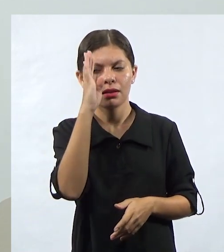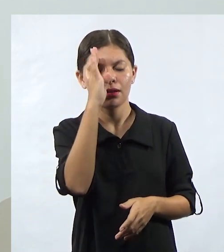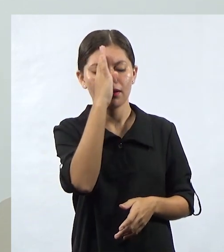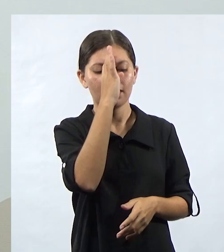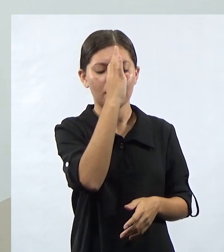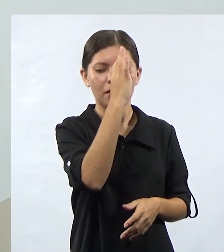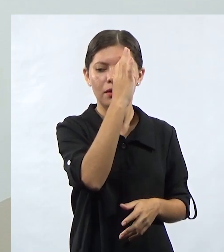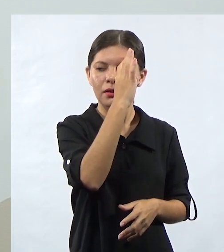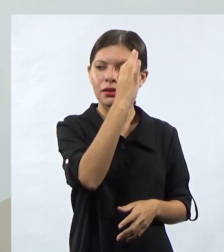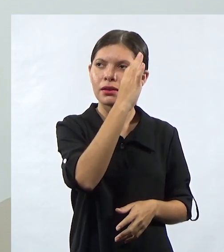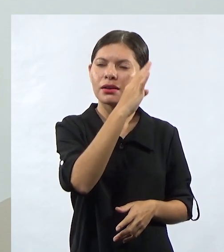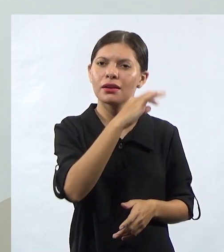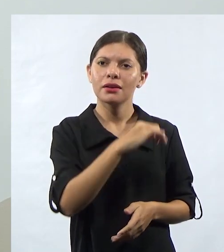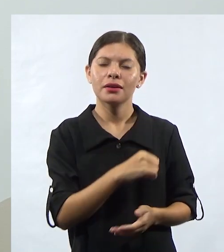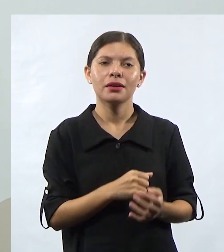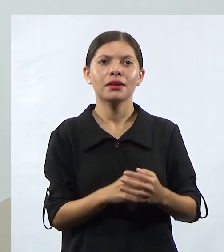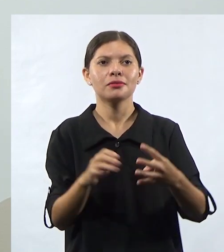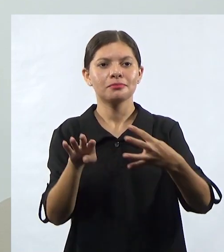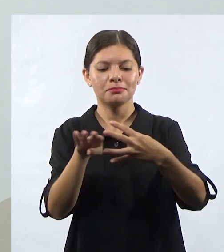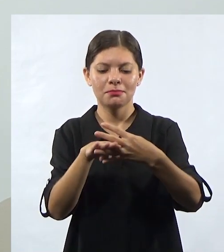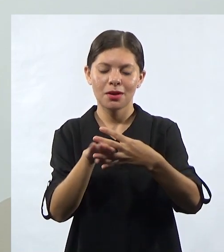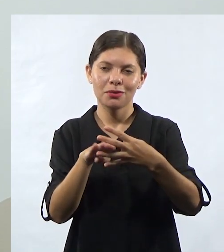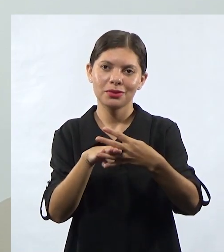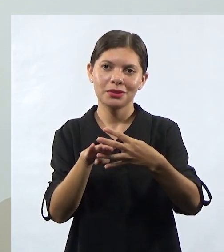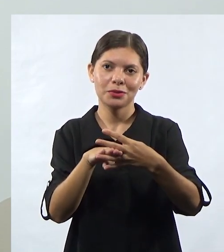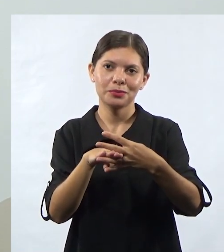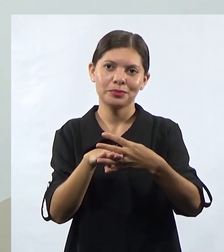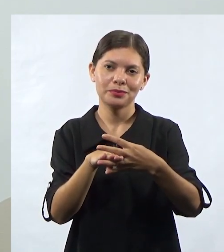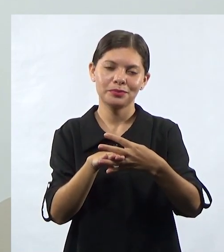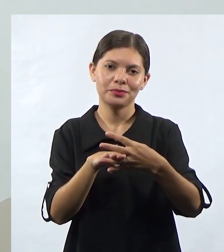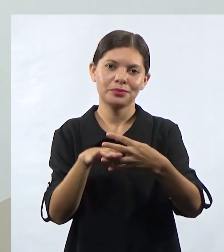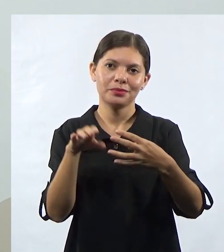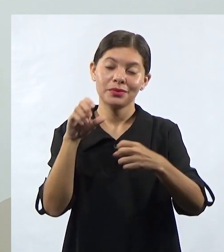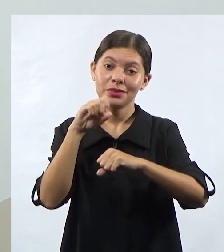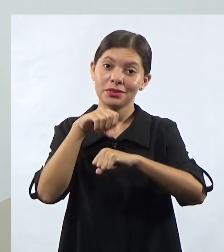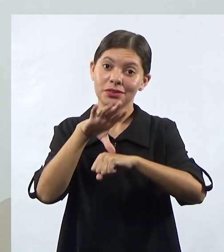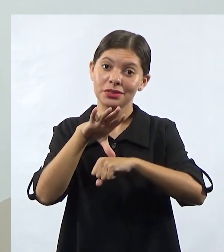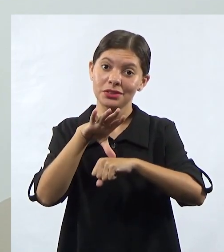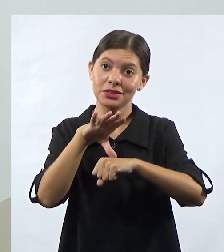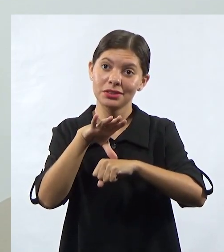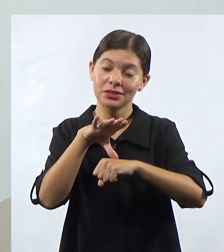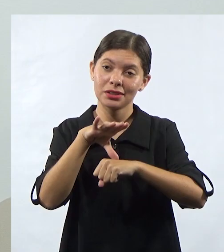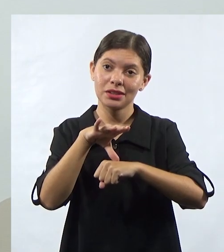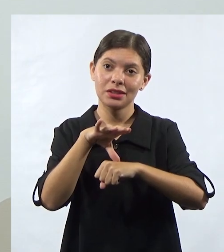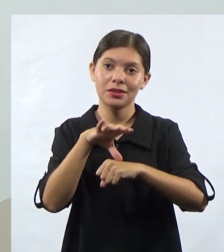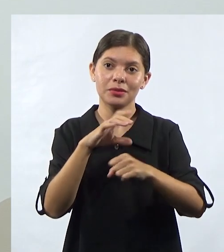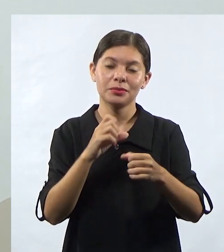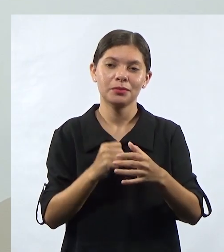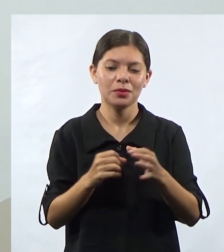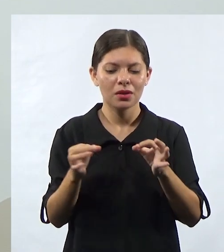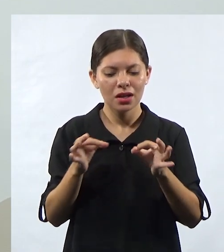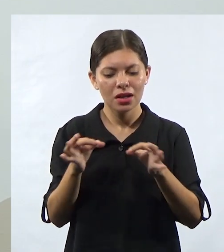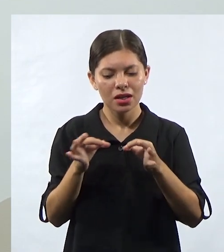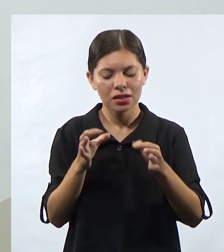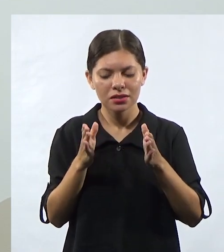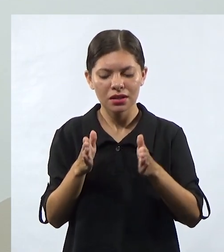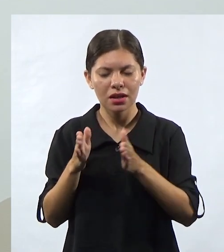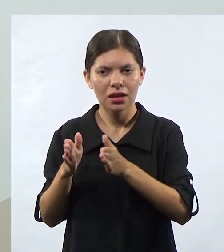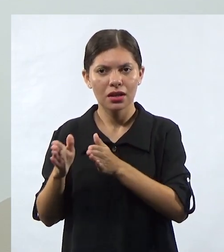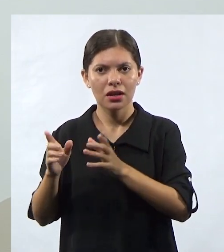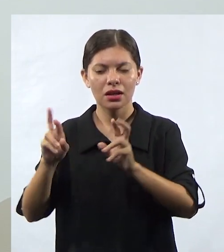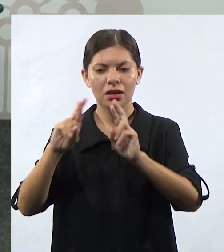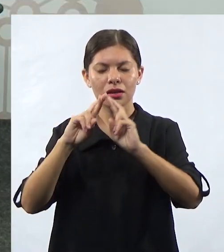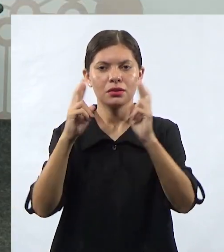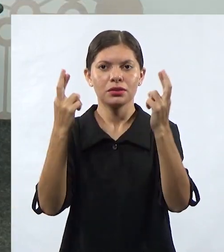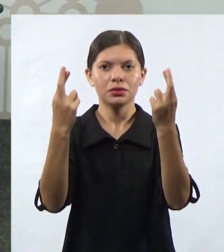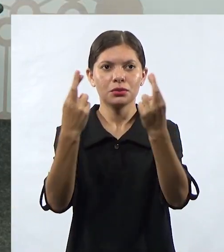fizer pausas. Então, é mais recomendável você fazer uma agenda de reuniões, de encontros. Mas eu